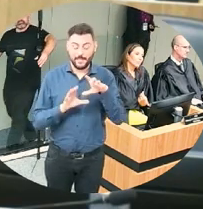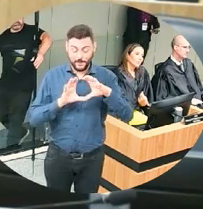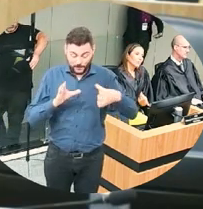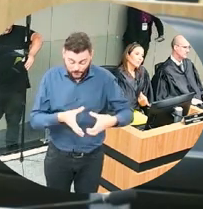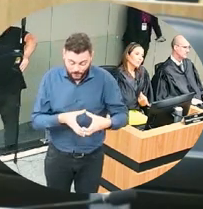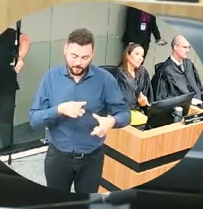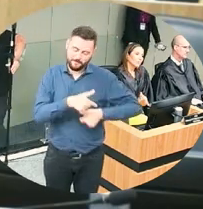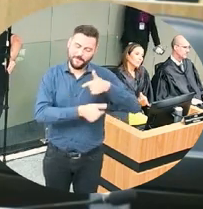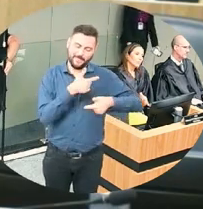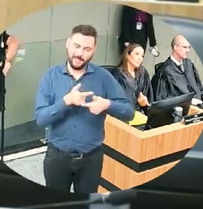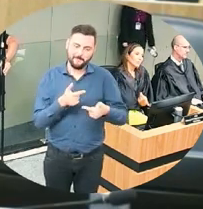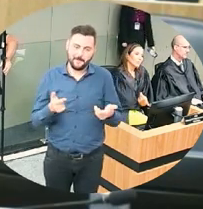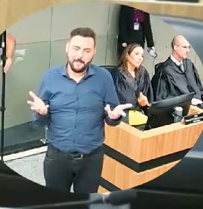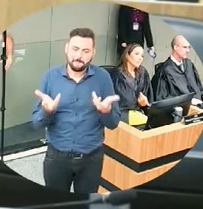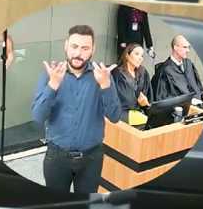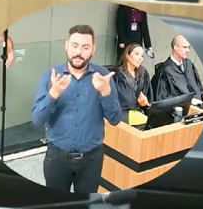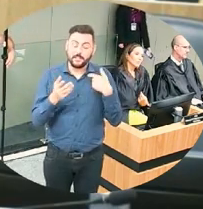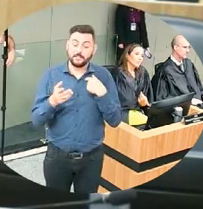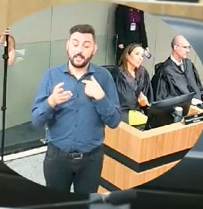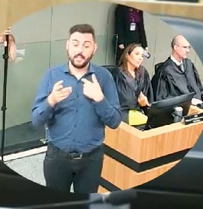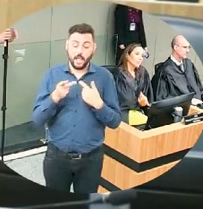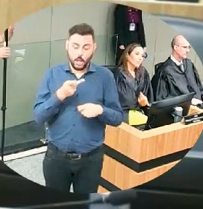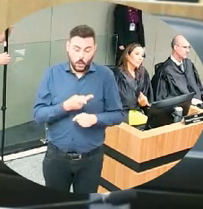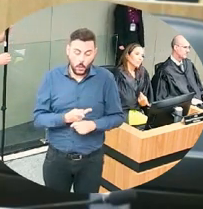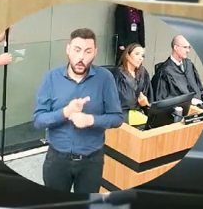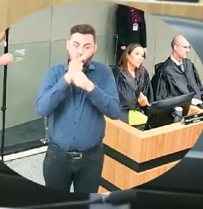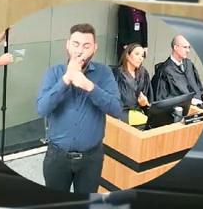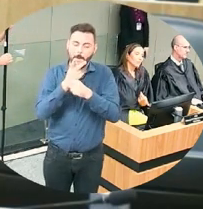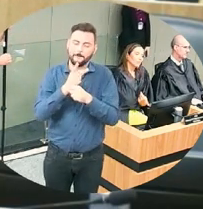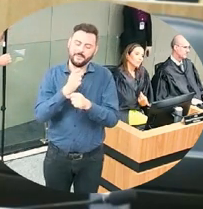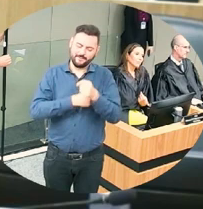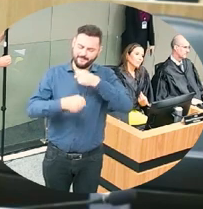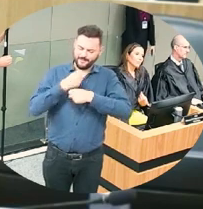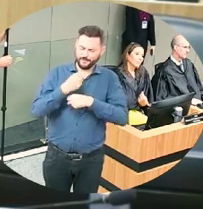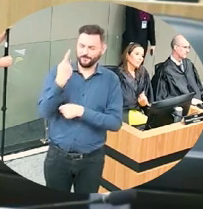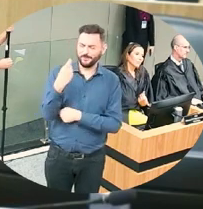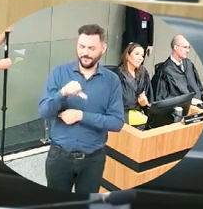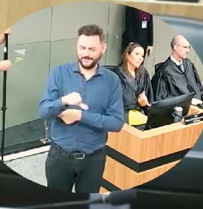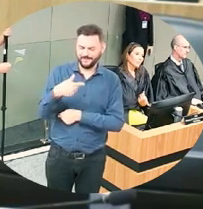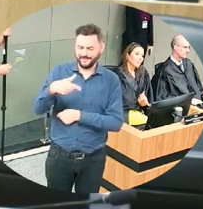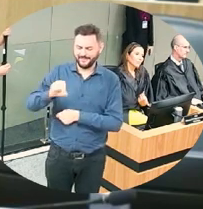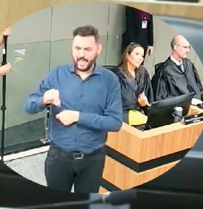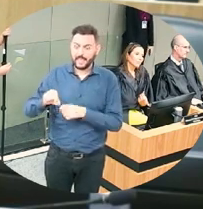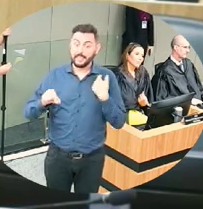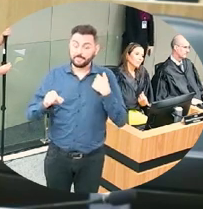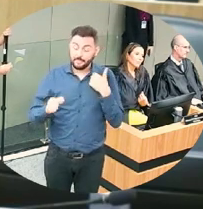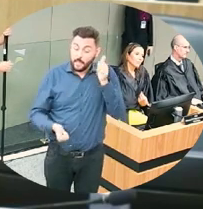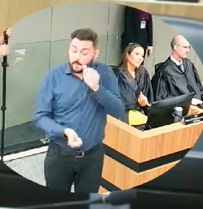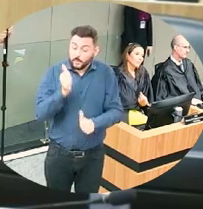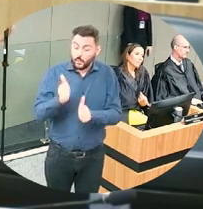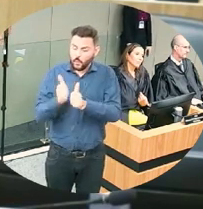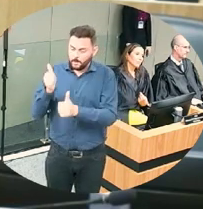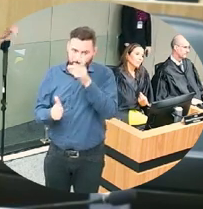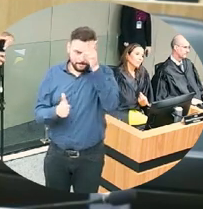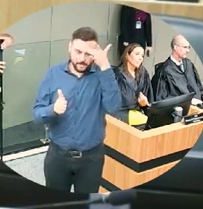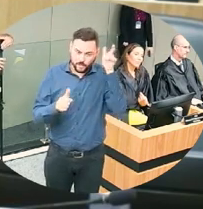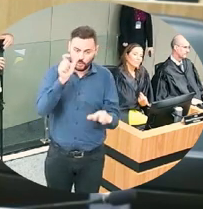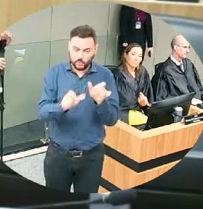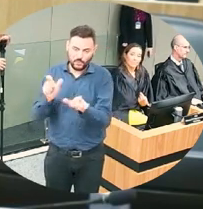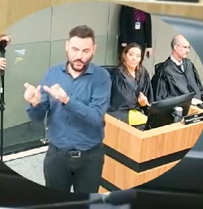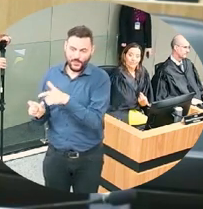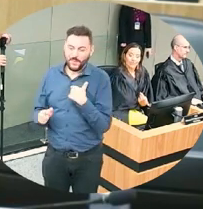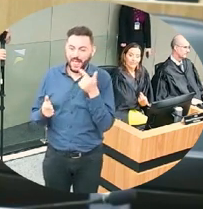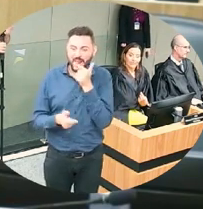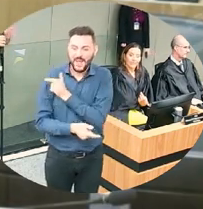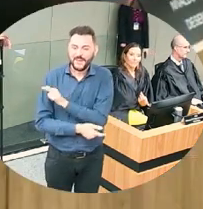equipe com a Copa de 70 e seus lendários e inesquecíveis jogadores surge a paixão pelo futebol e